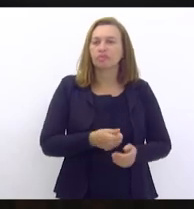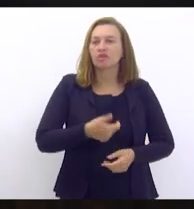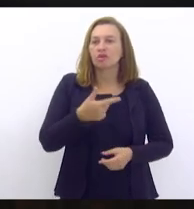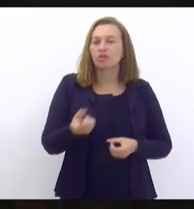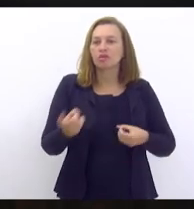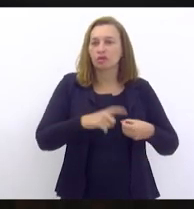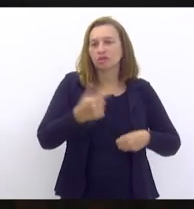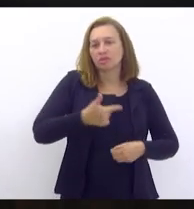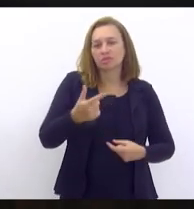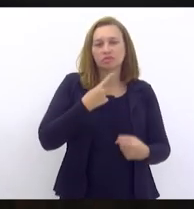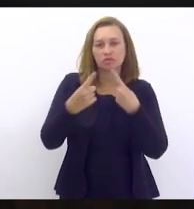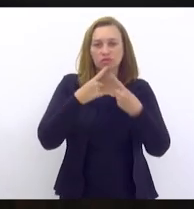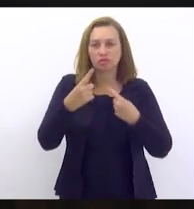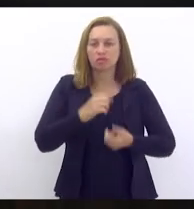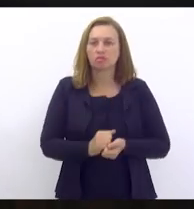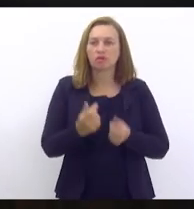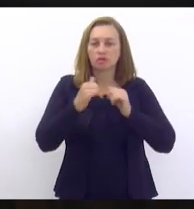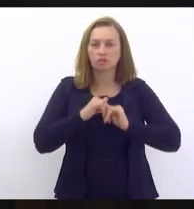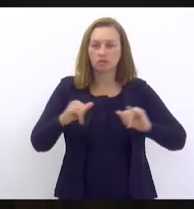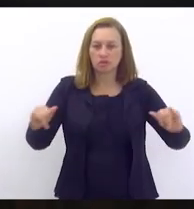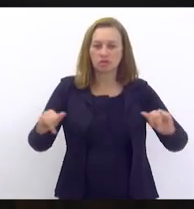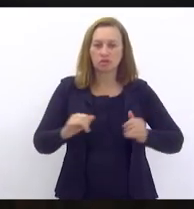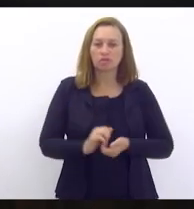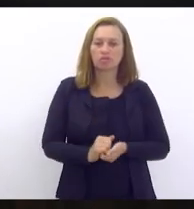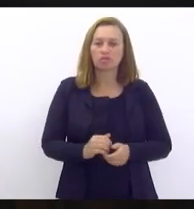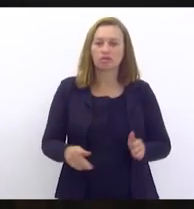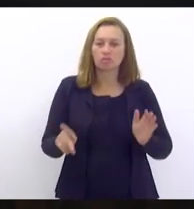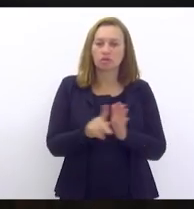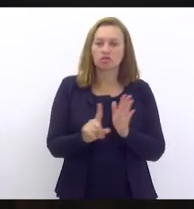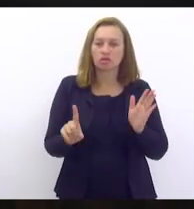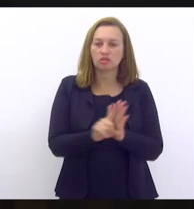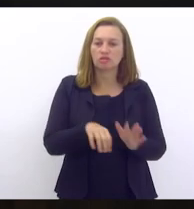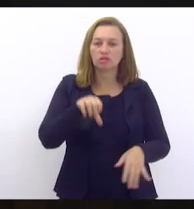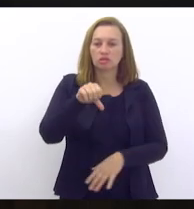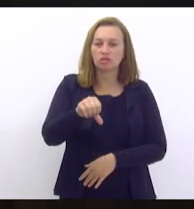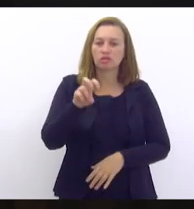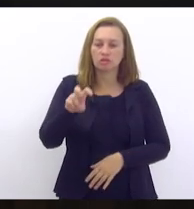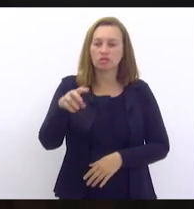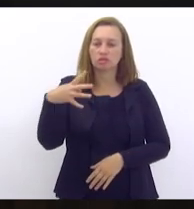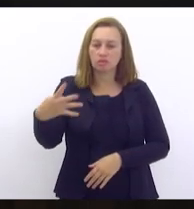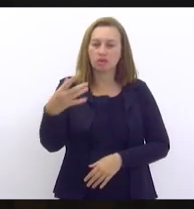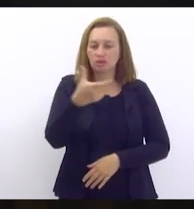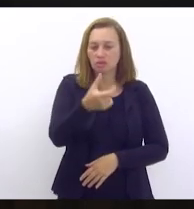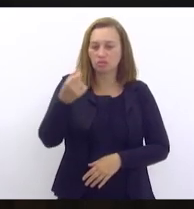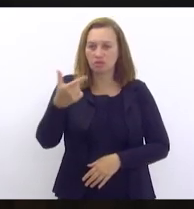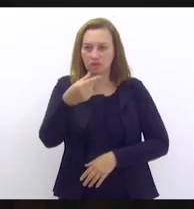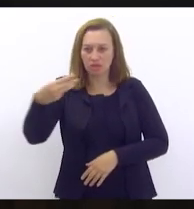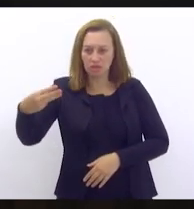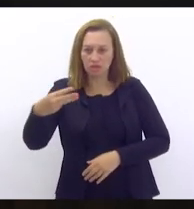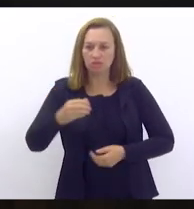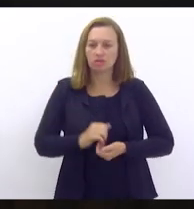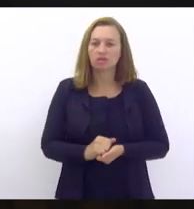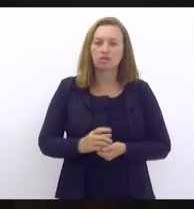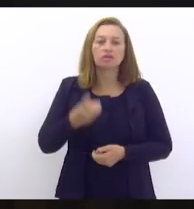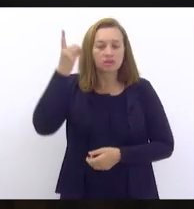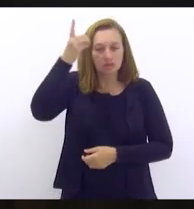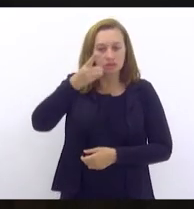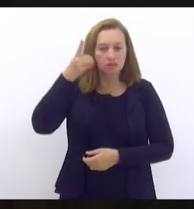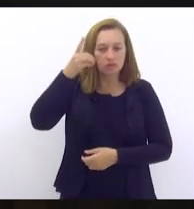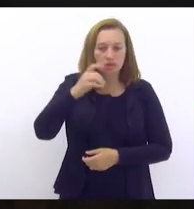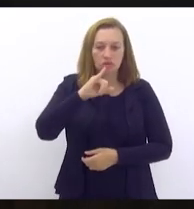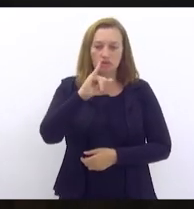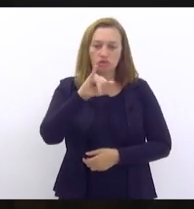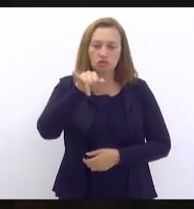para a segunda discussão. Anuncio. Projeto de lei número 954 de 2023, de autoria do deputado